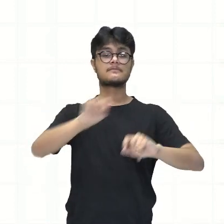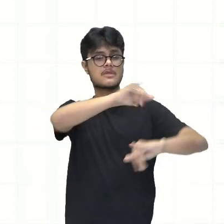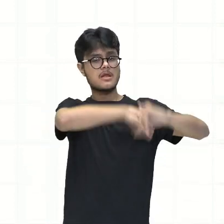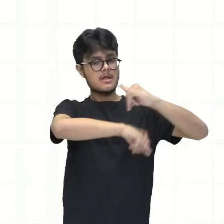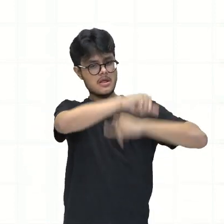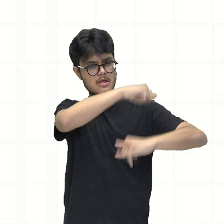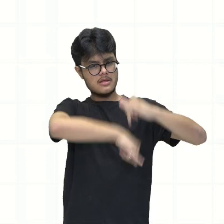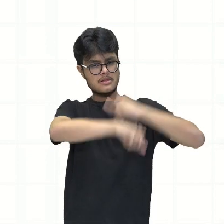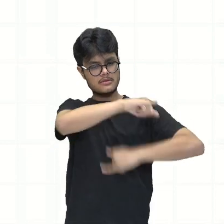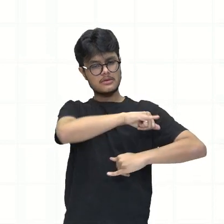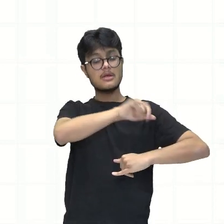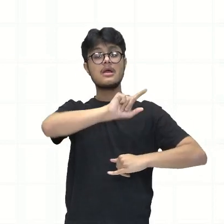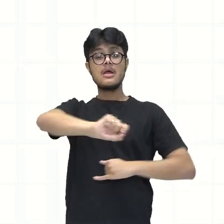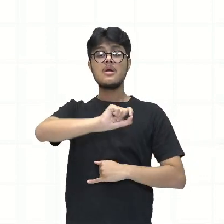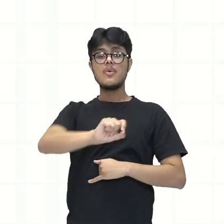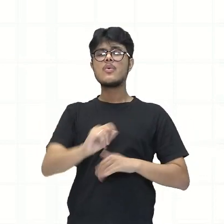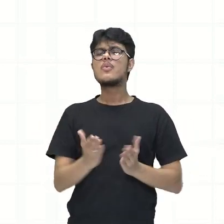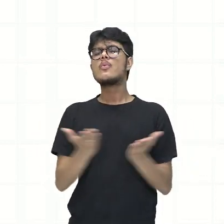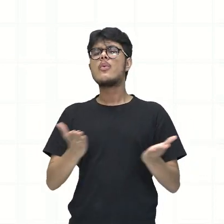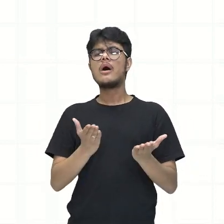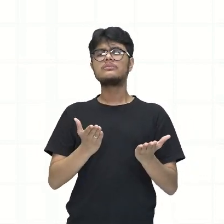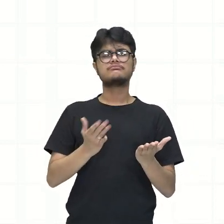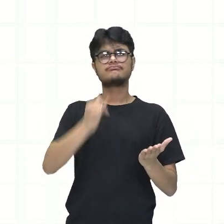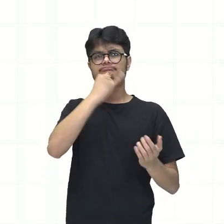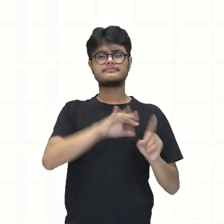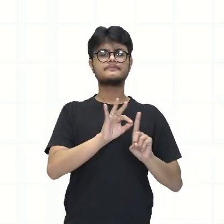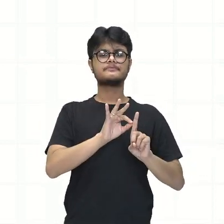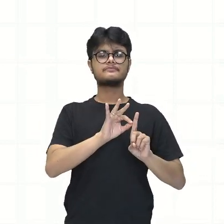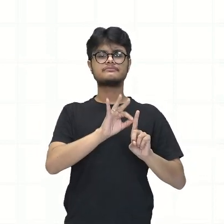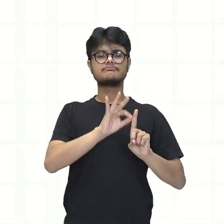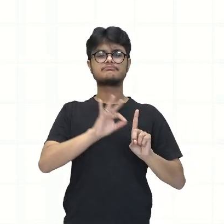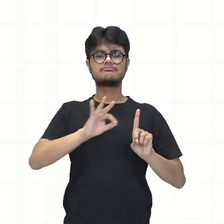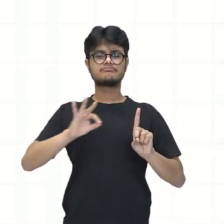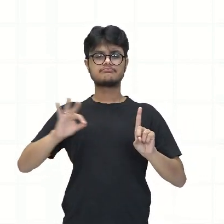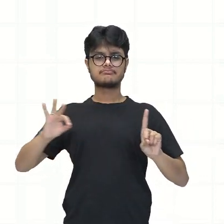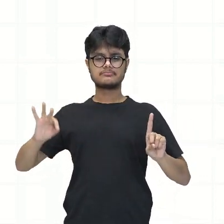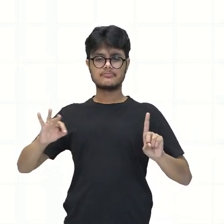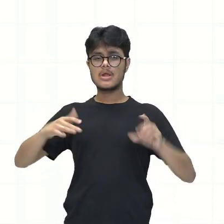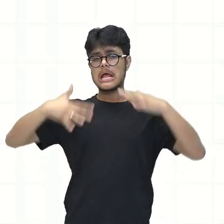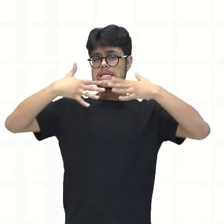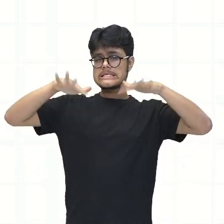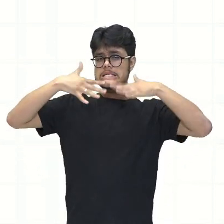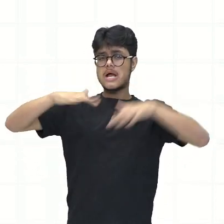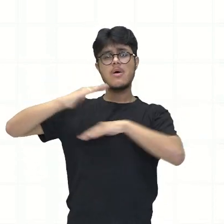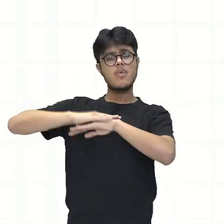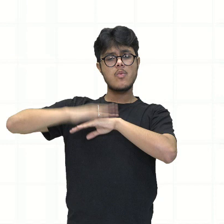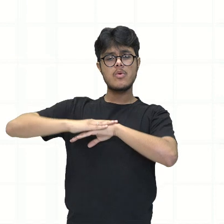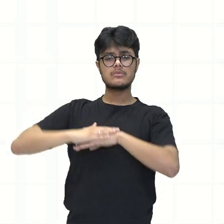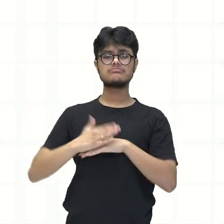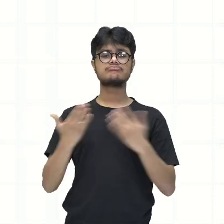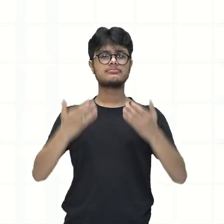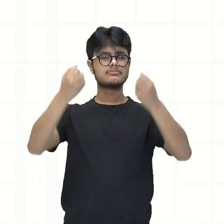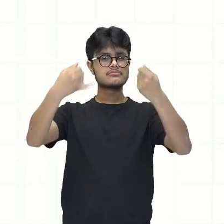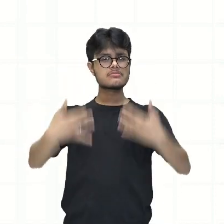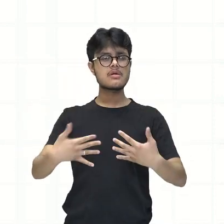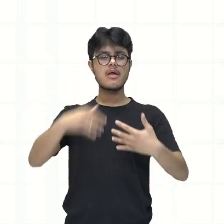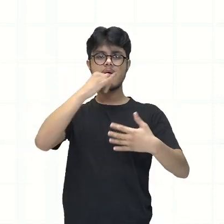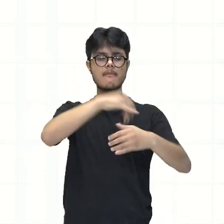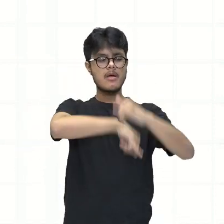da transferência de energia em processos naturais, né? Então, quando a gente está falando